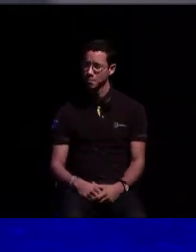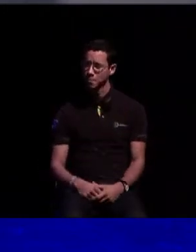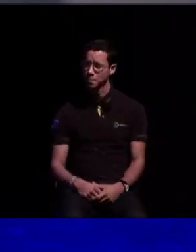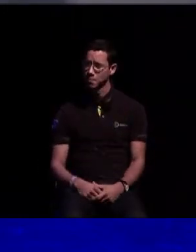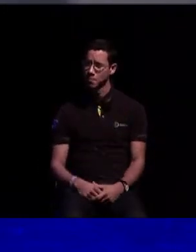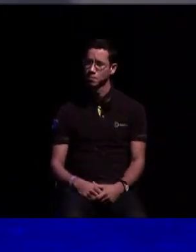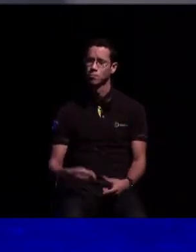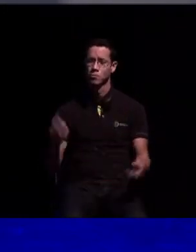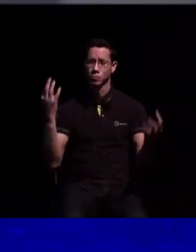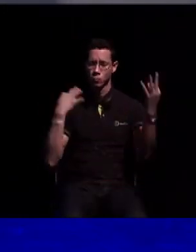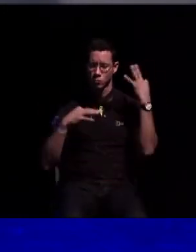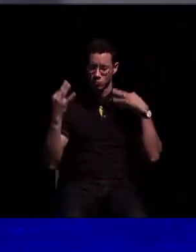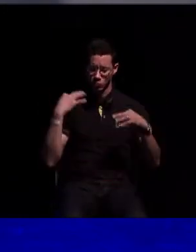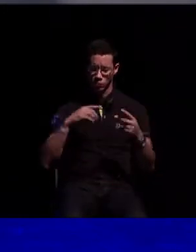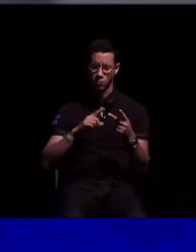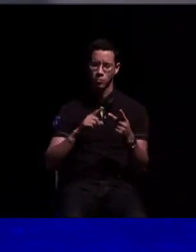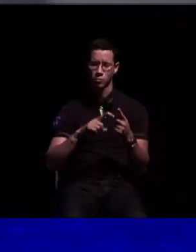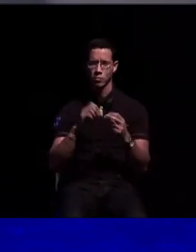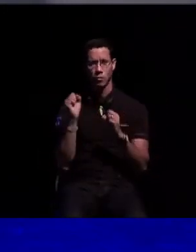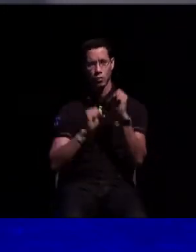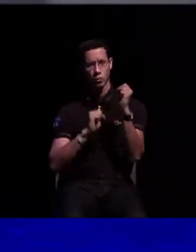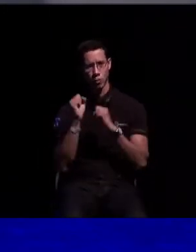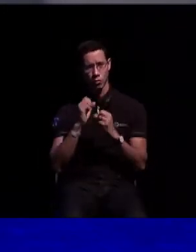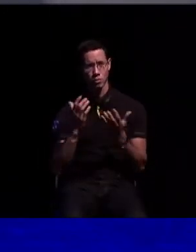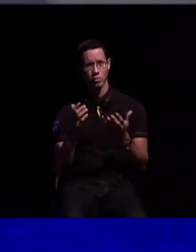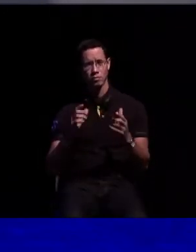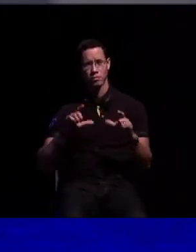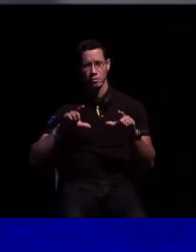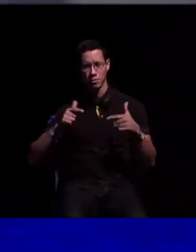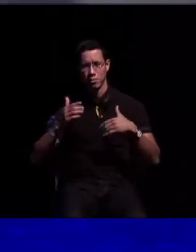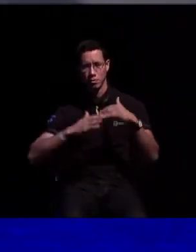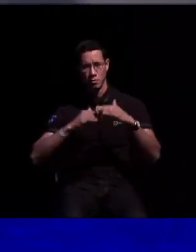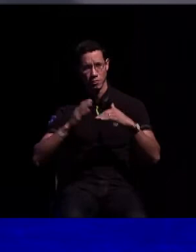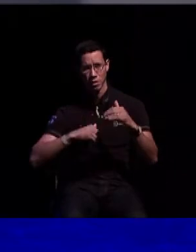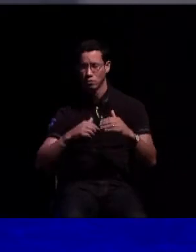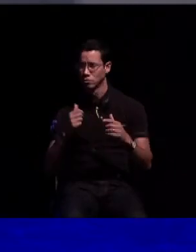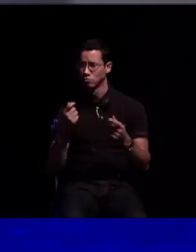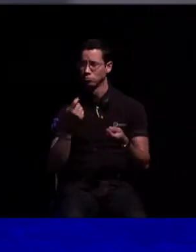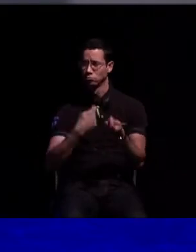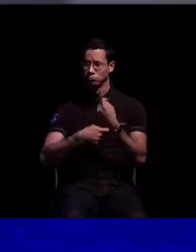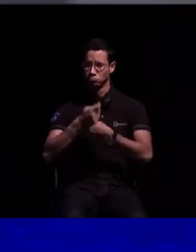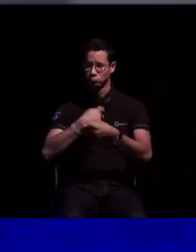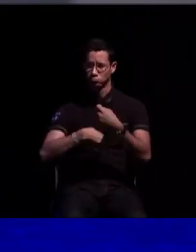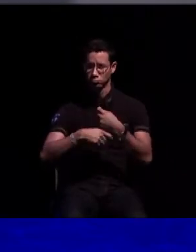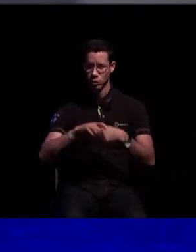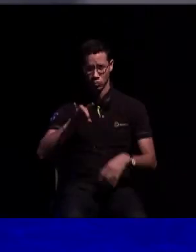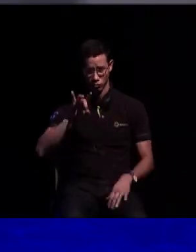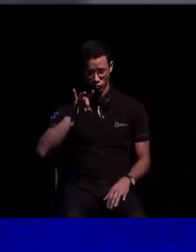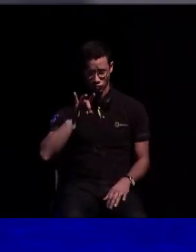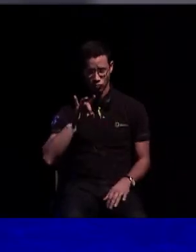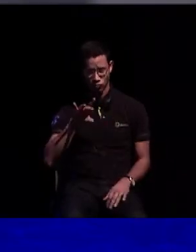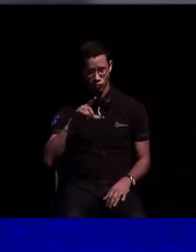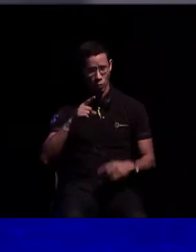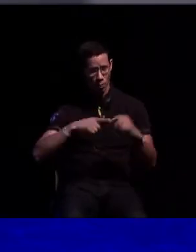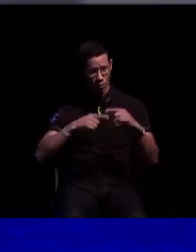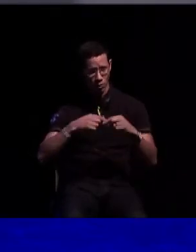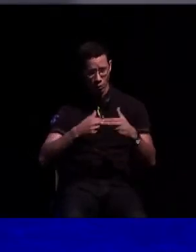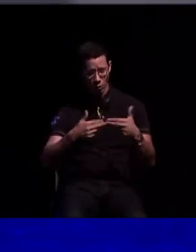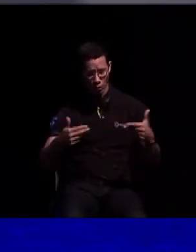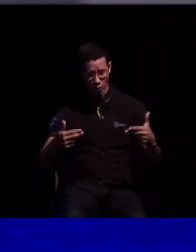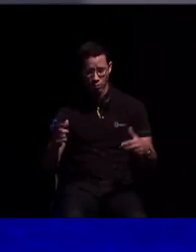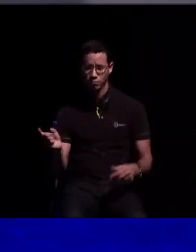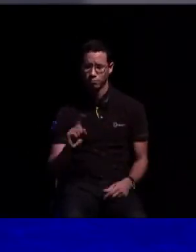no turismo, na indústria, na atividade econômica, né? Ela não é uma prática só material. Né? Ela está